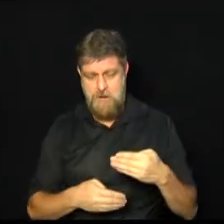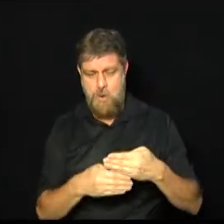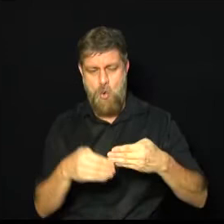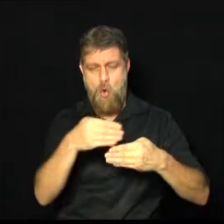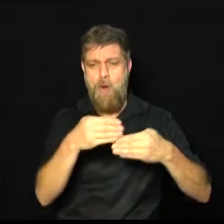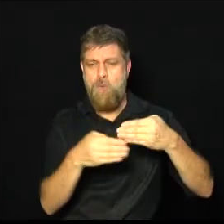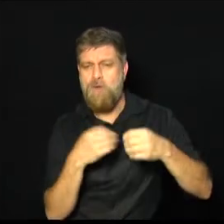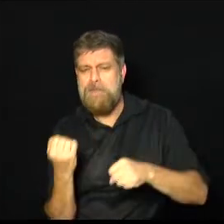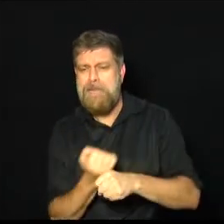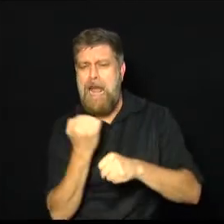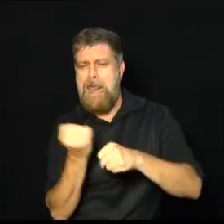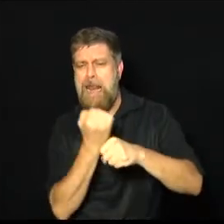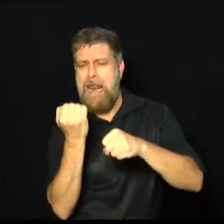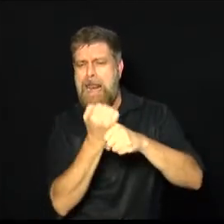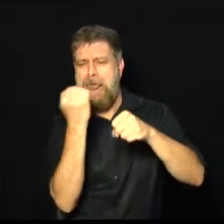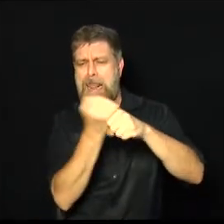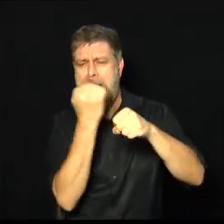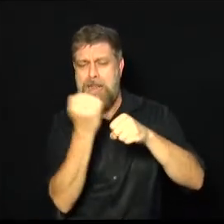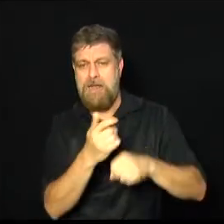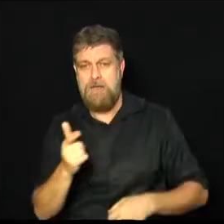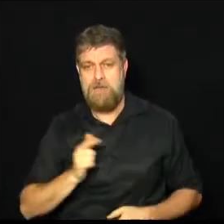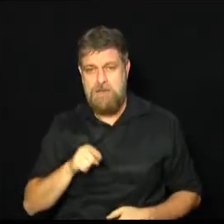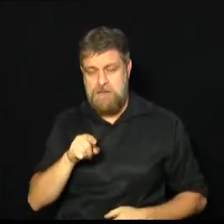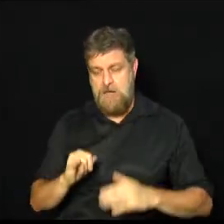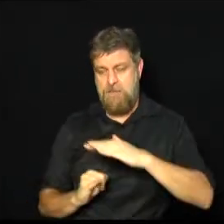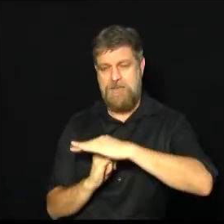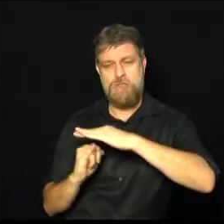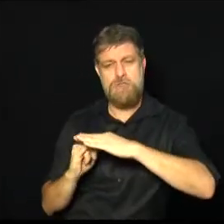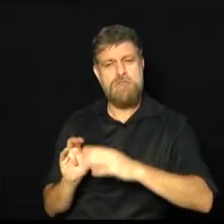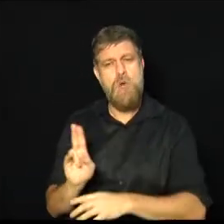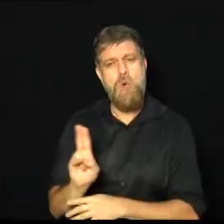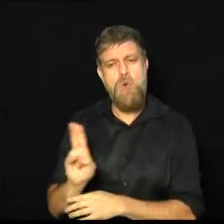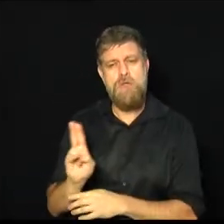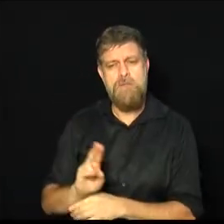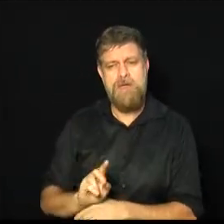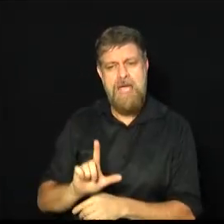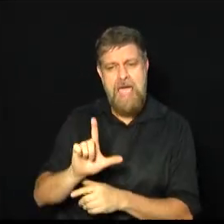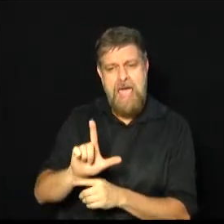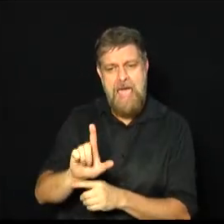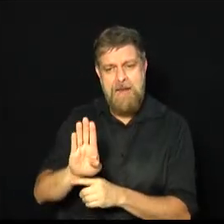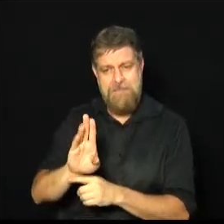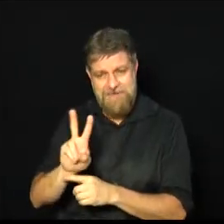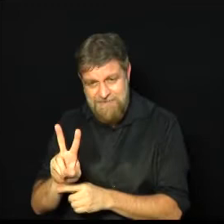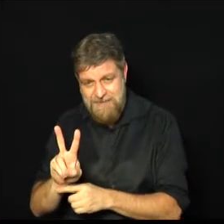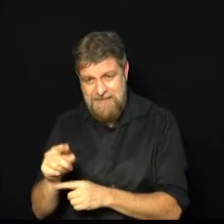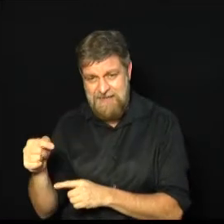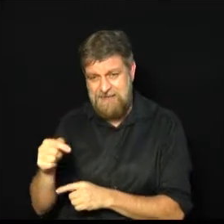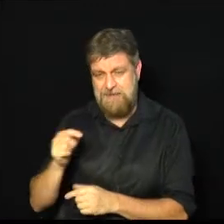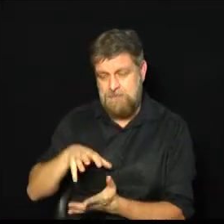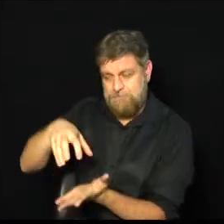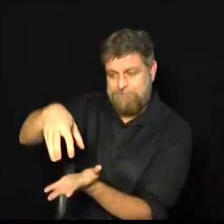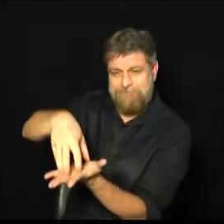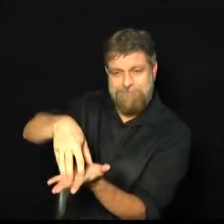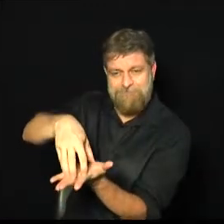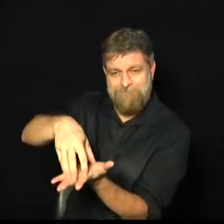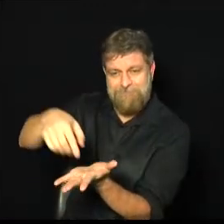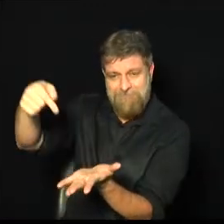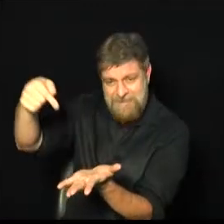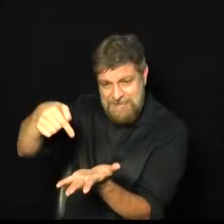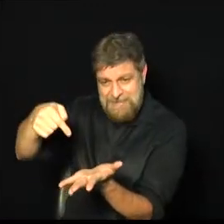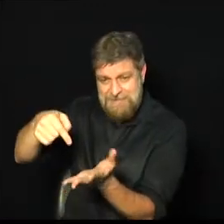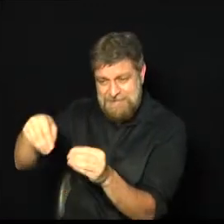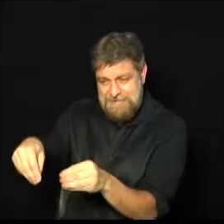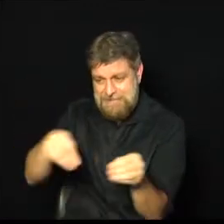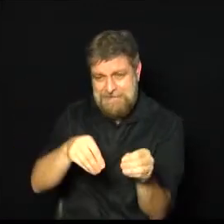que construir. Tem ali uma entidade chamada LBV, né, Legião de Boa Vontade, que tem uma instalação ali. Tivemos que fazer